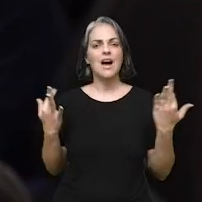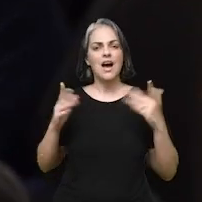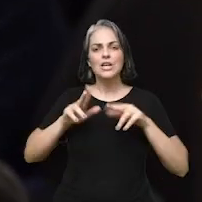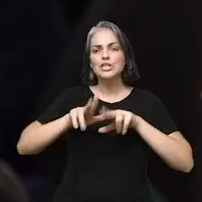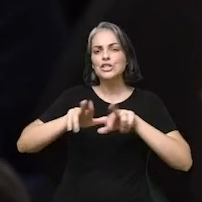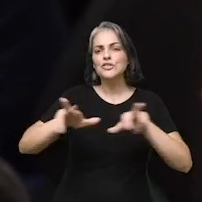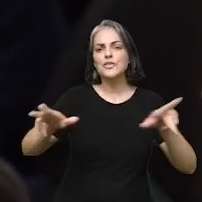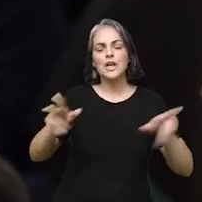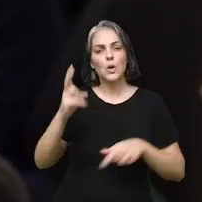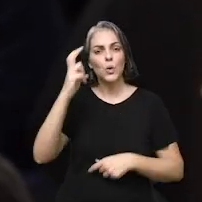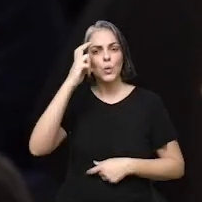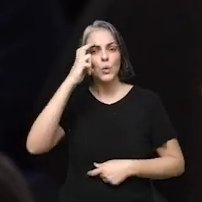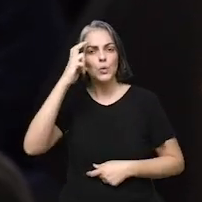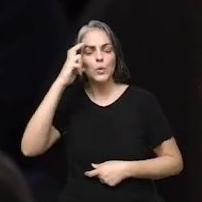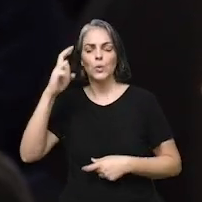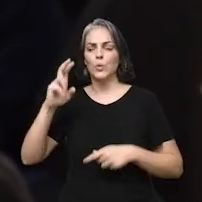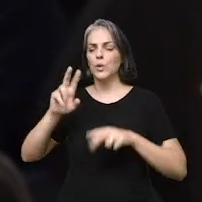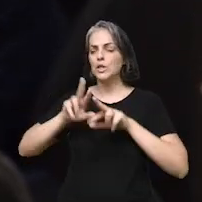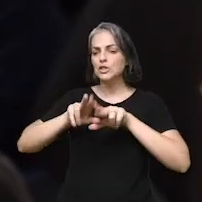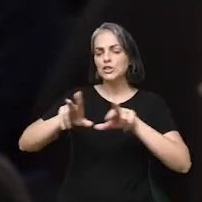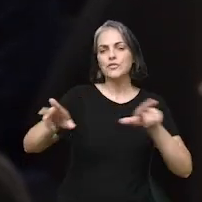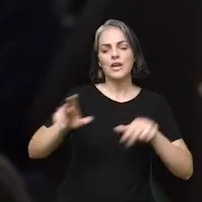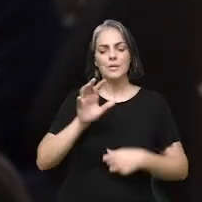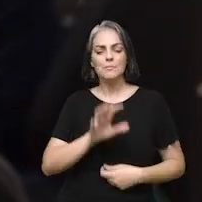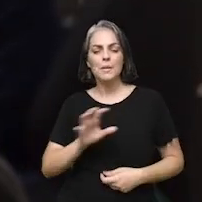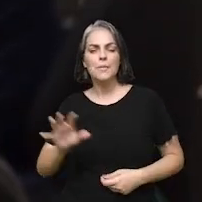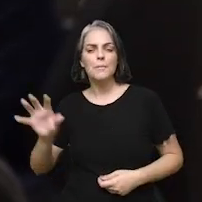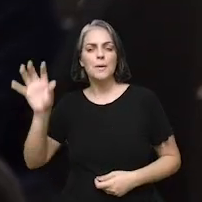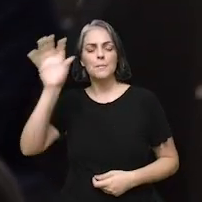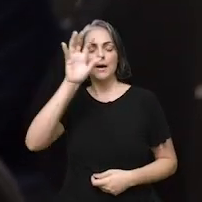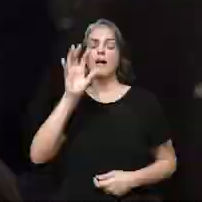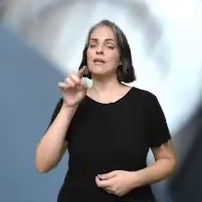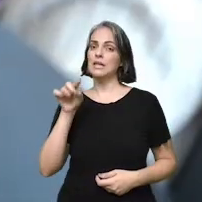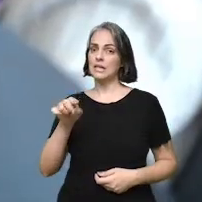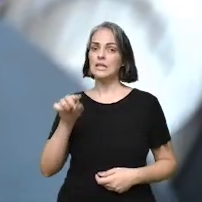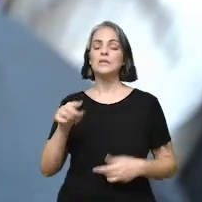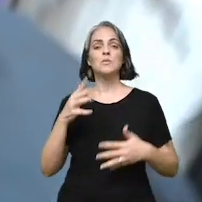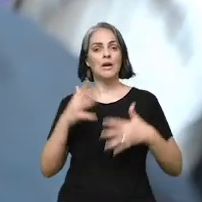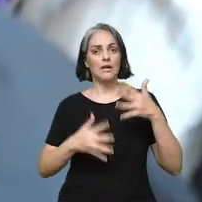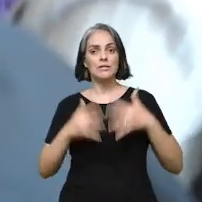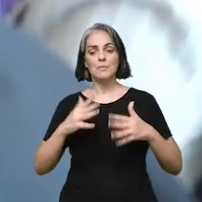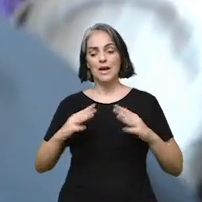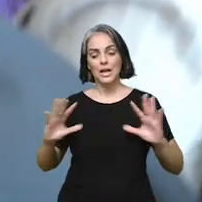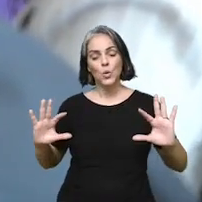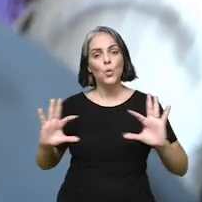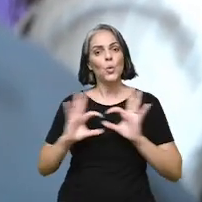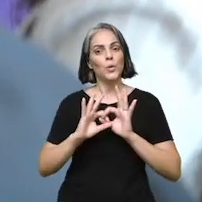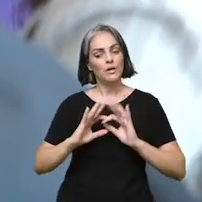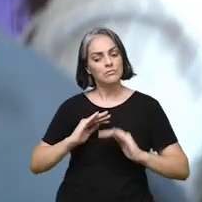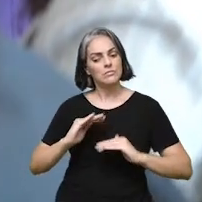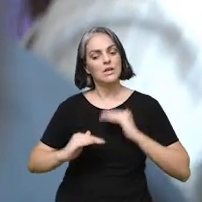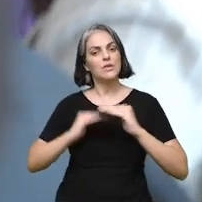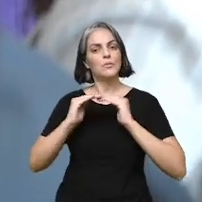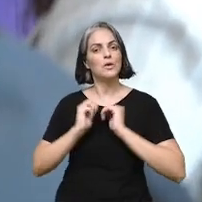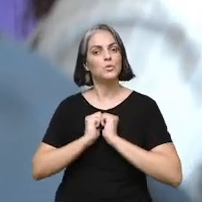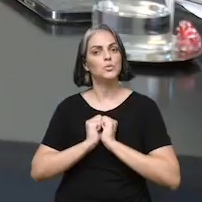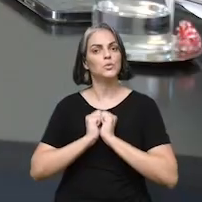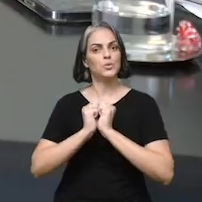vários Brasis. As diferenças regionais são considerados problemas graves para o desenvolvimento